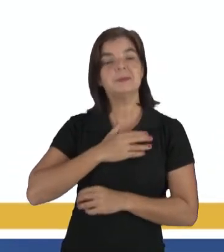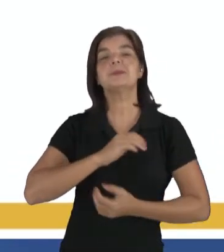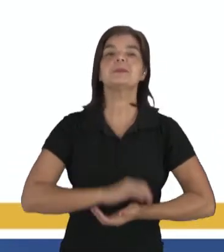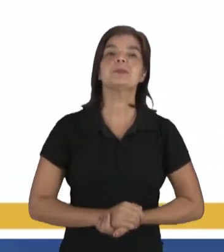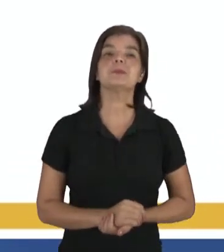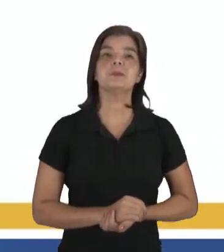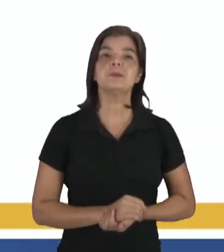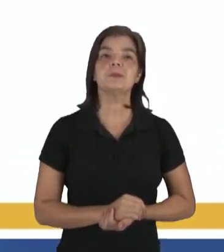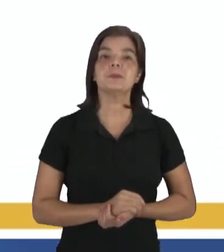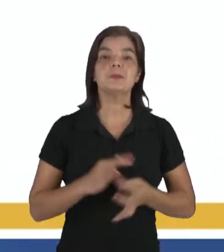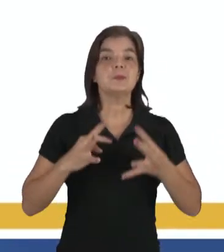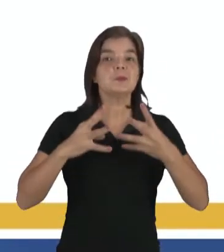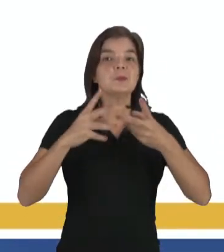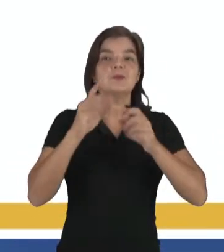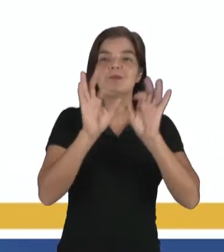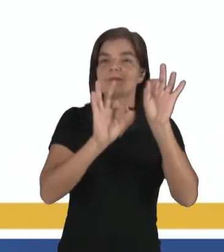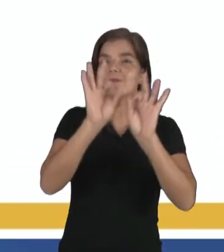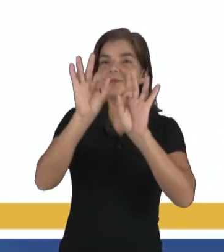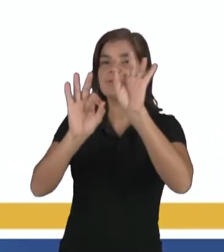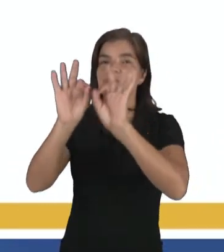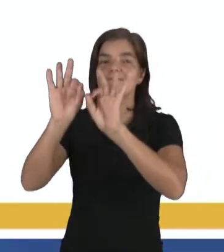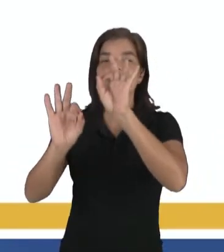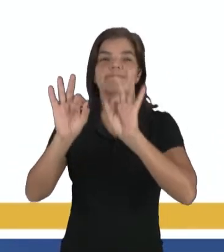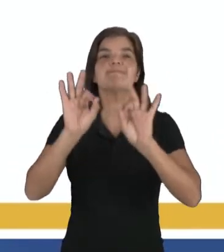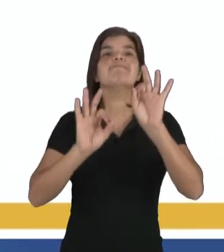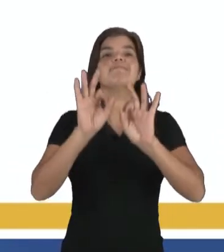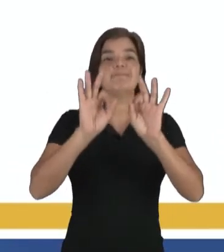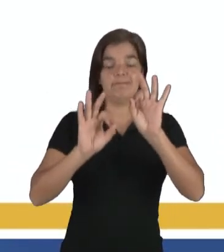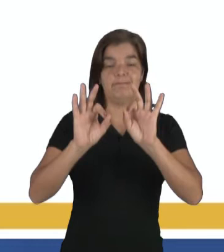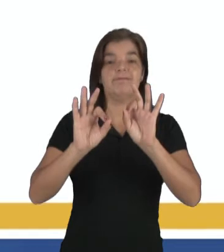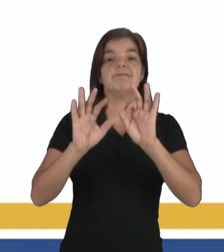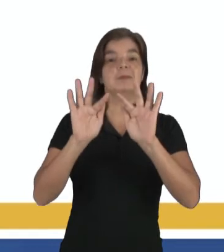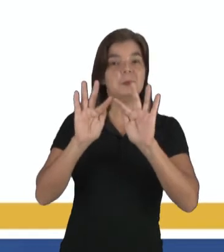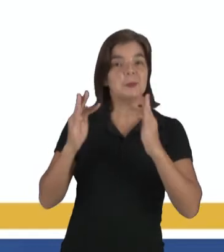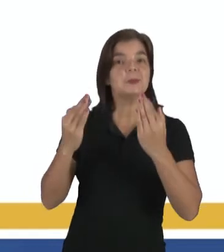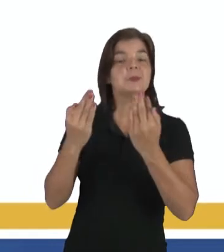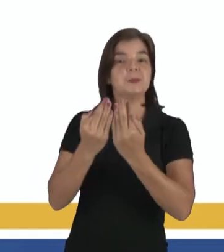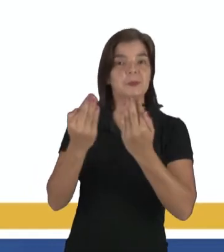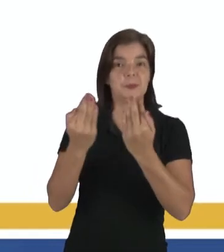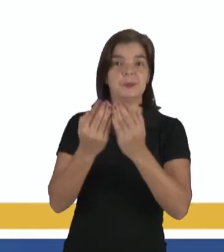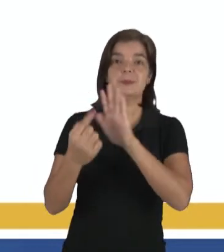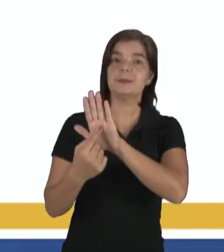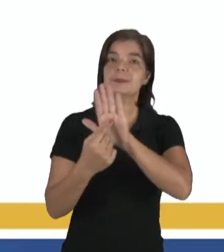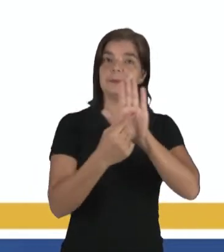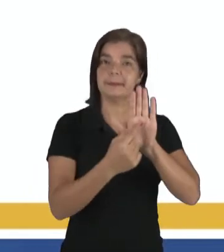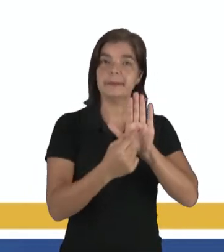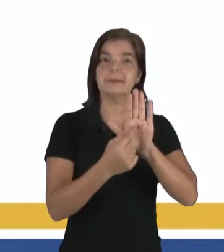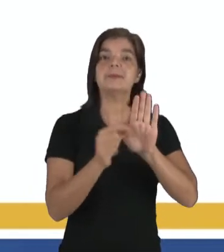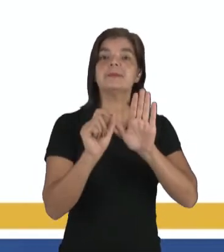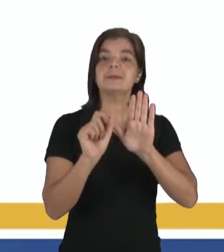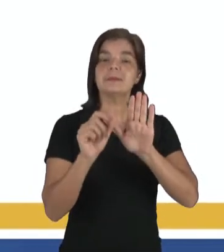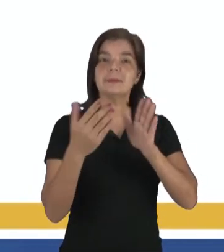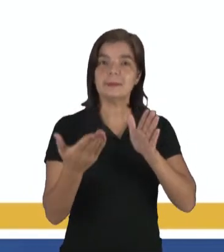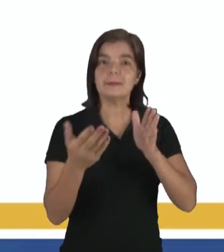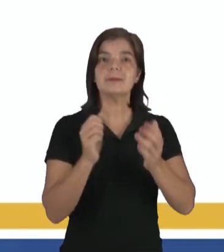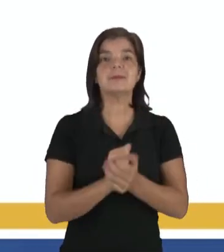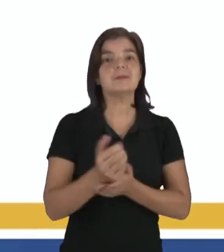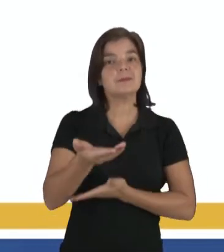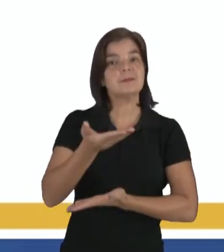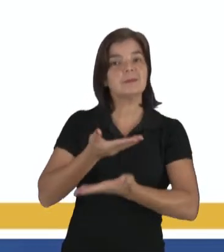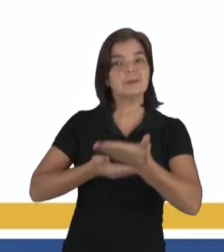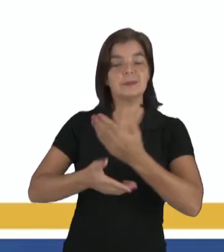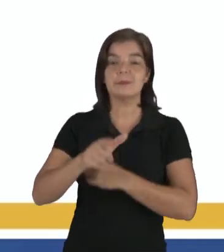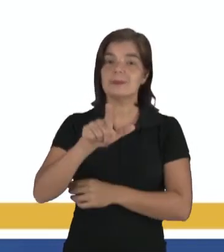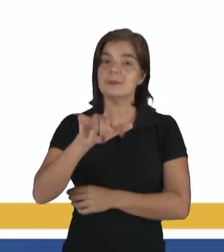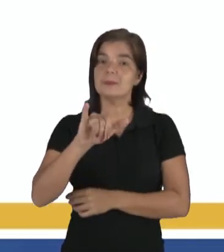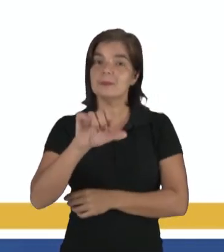e toda árvore genealógica pessoal o grau de parentesco que aparece nessa árvore genealógica em